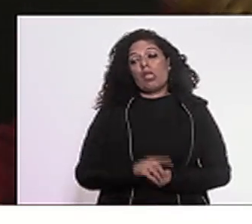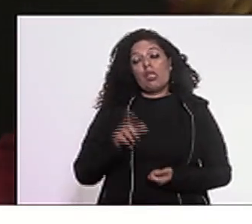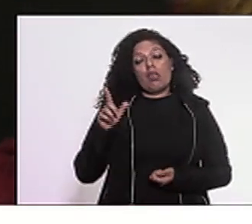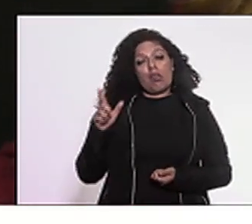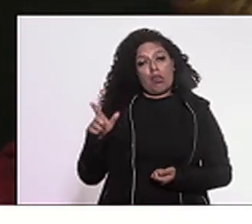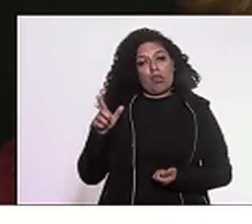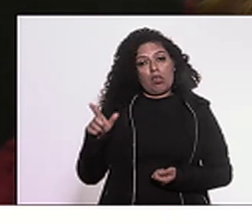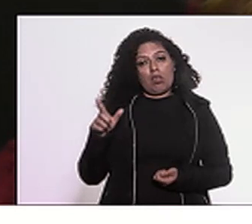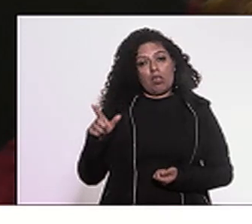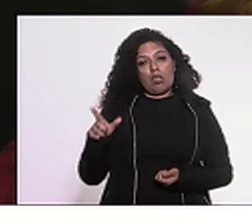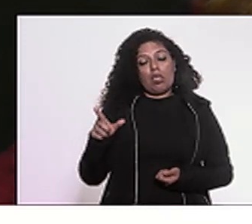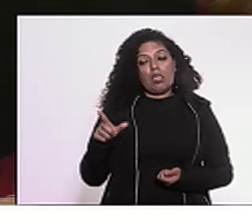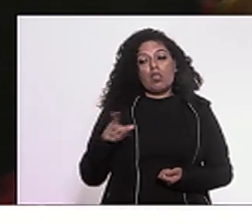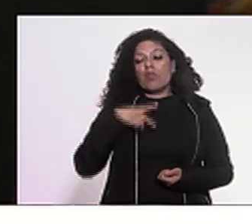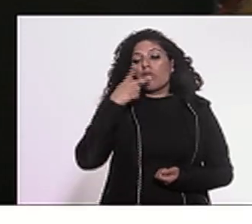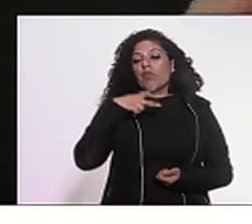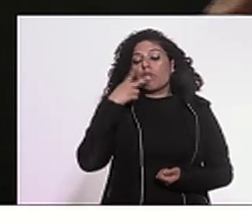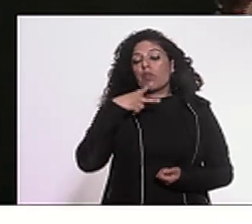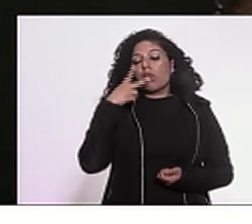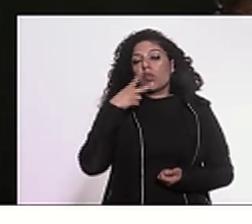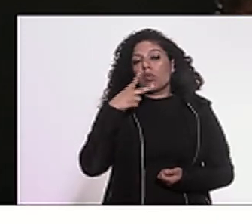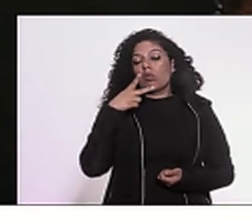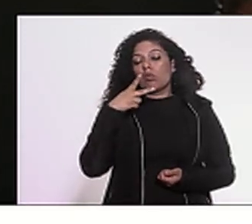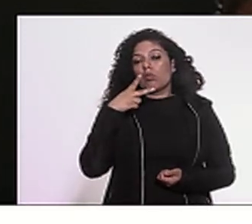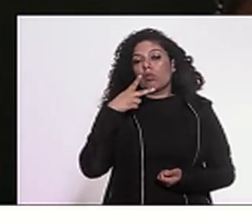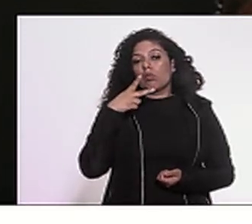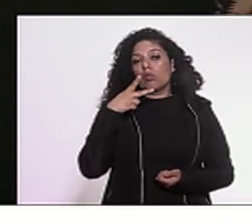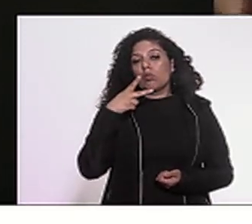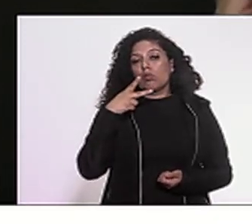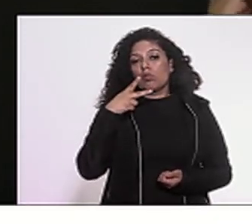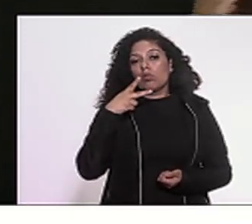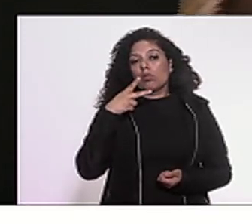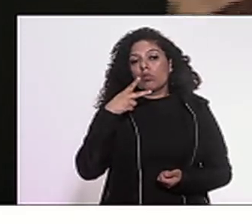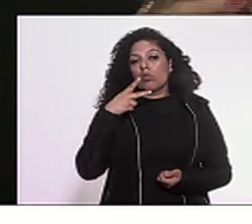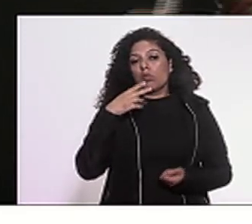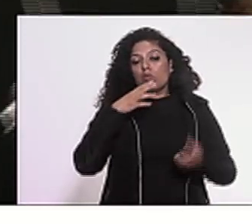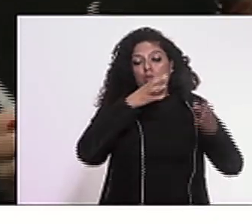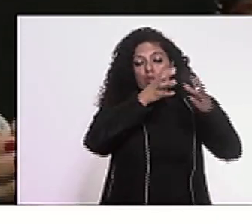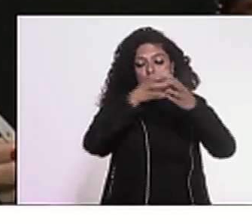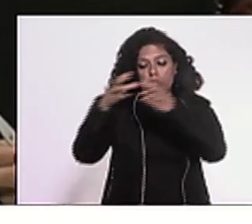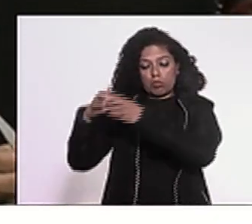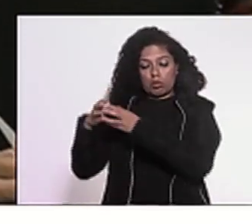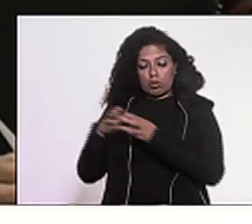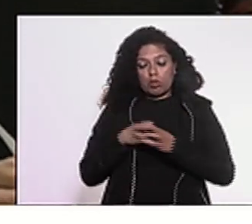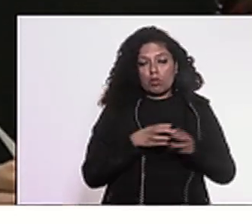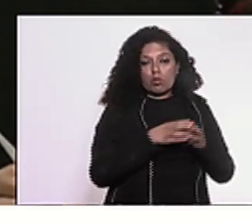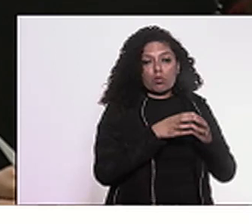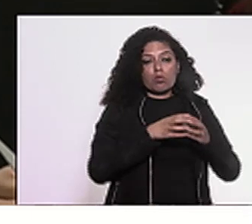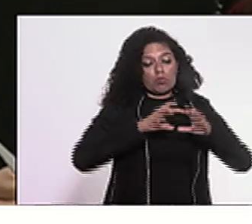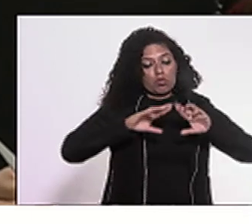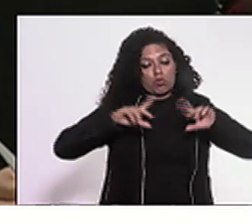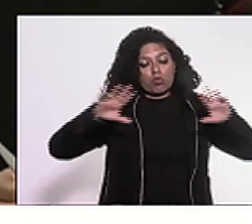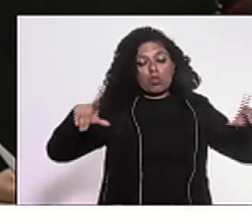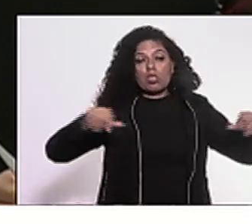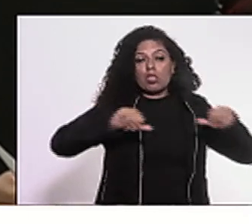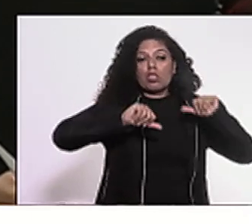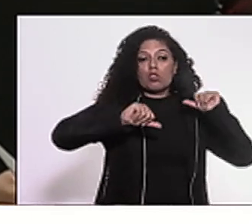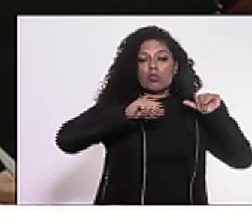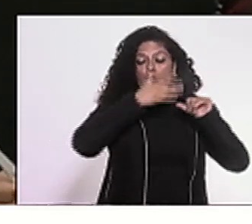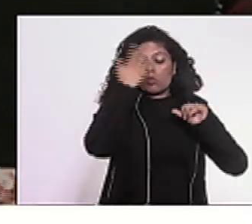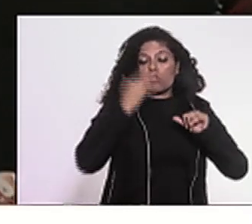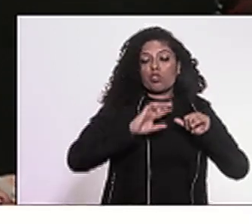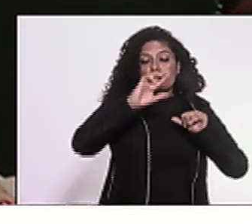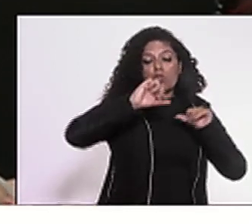trocou as diretorias, os setores chaves, né? Trocou